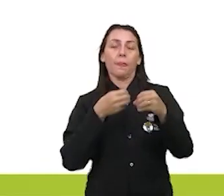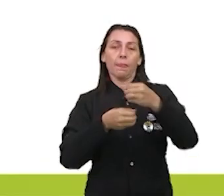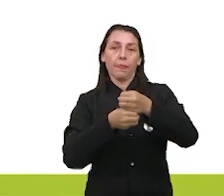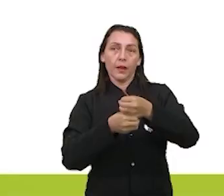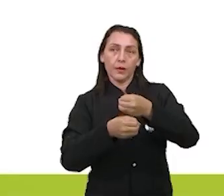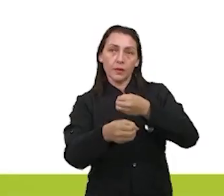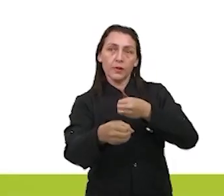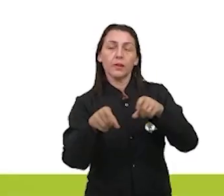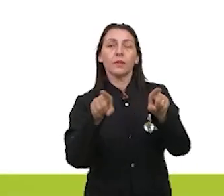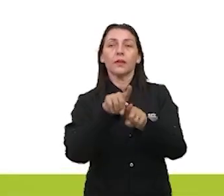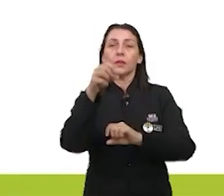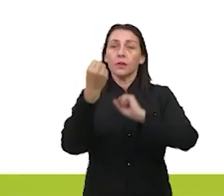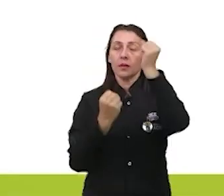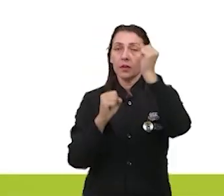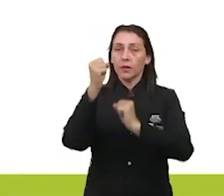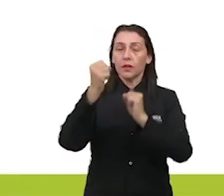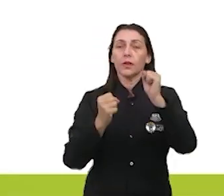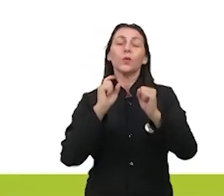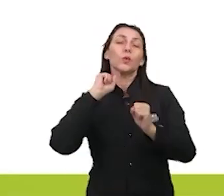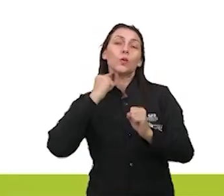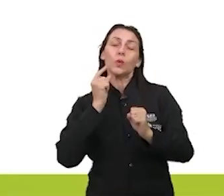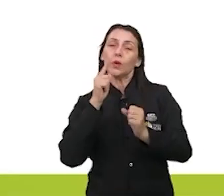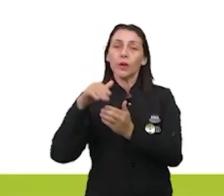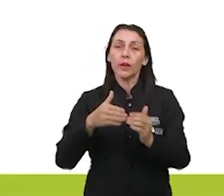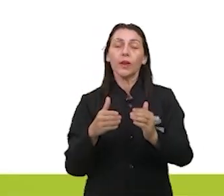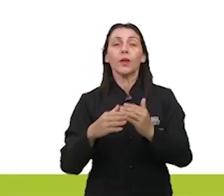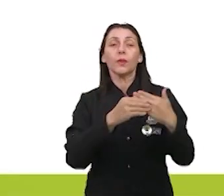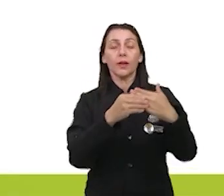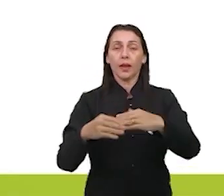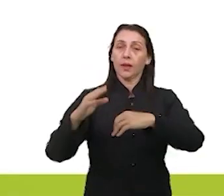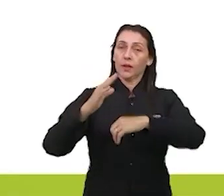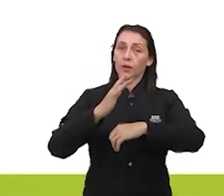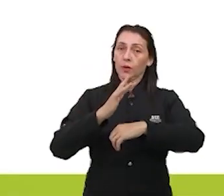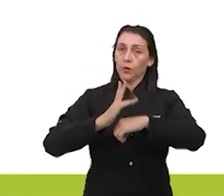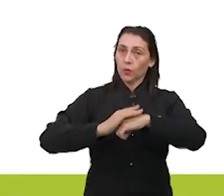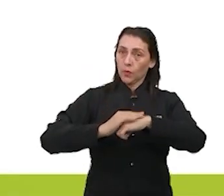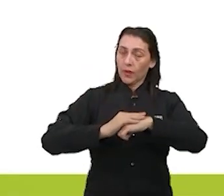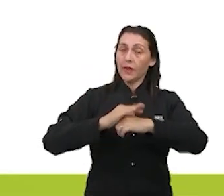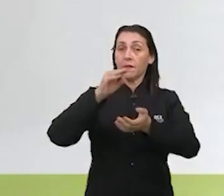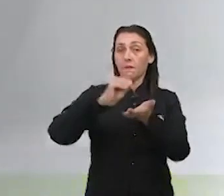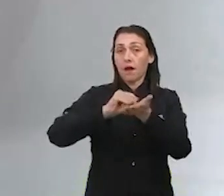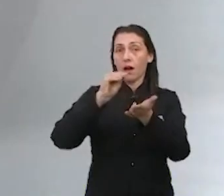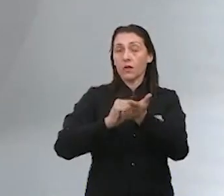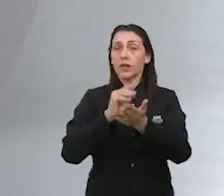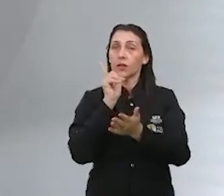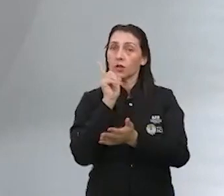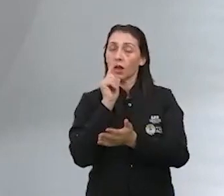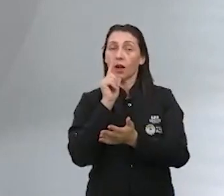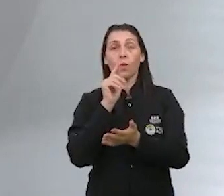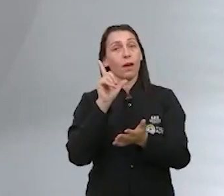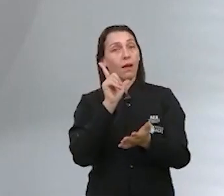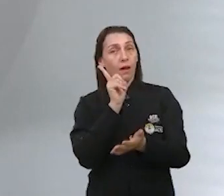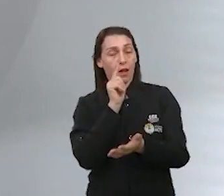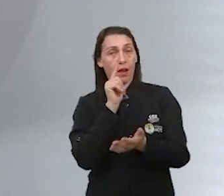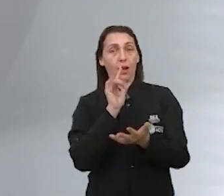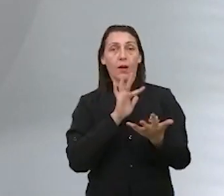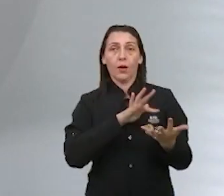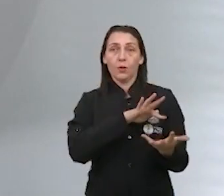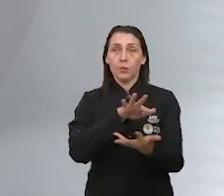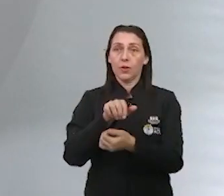resíduos industriais polui rios e leva a doenças e escassez de água. Gente, a água do planeta, ela não